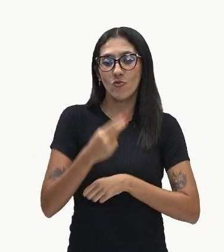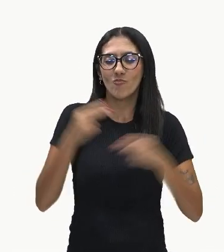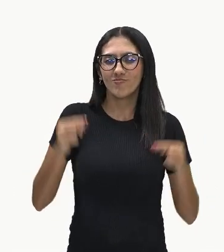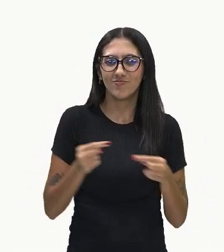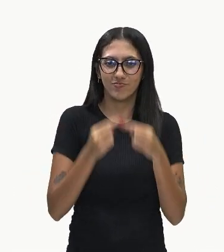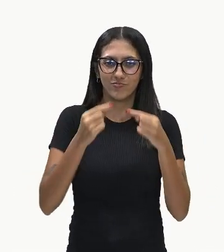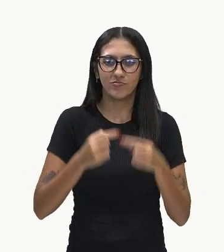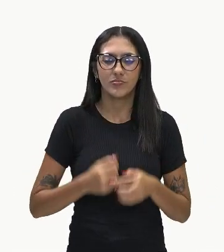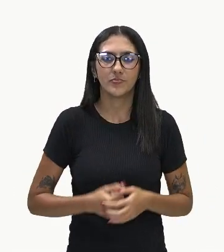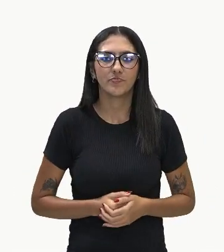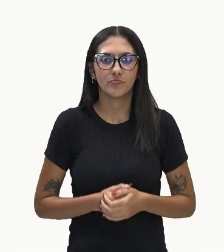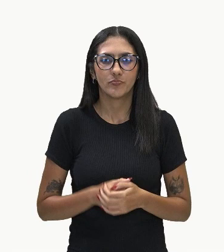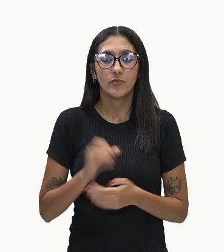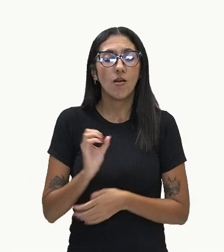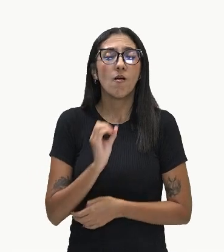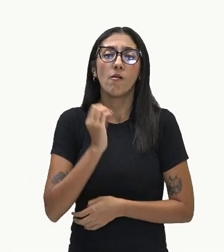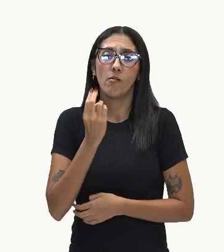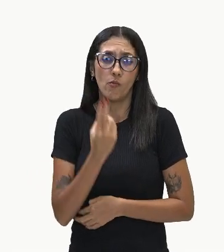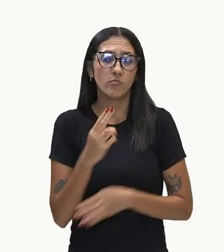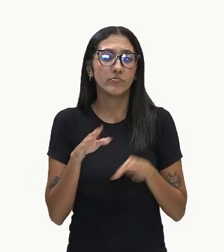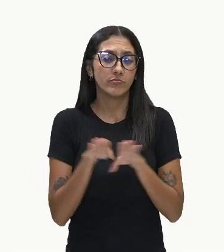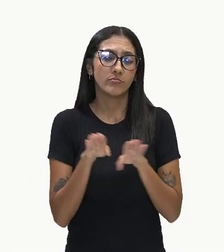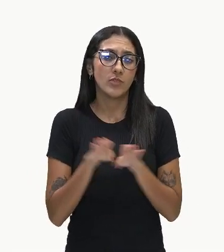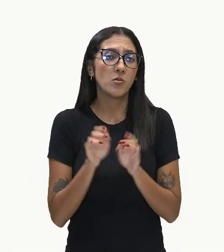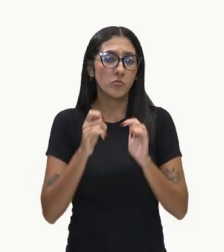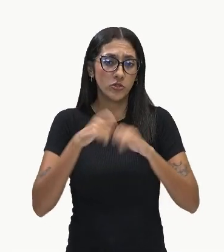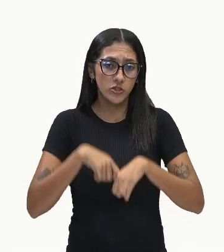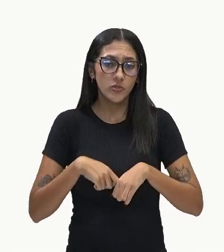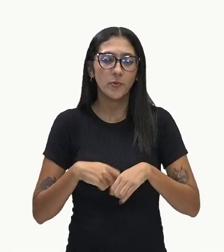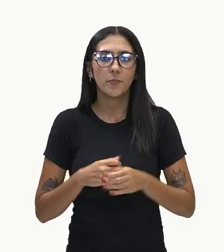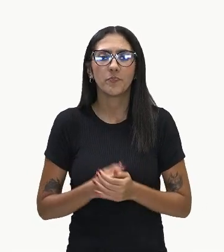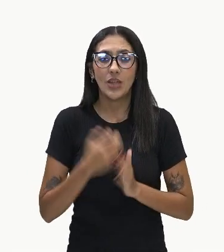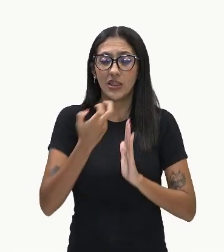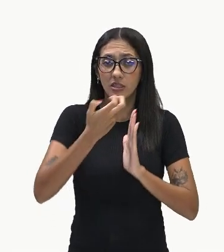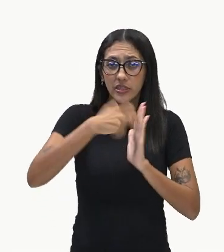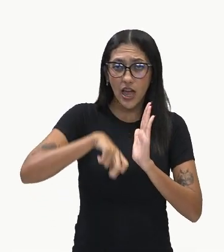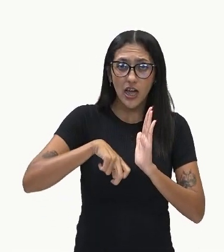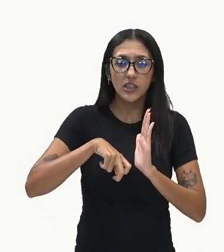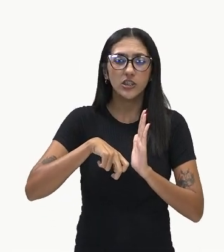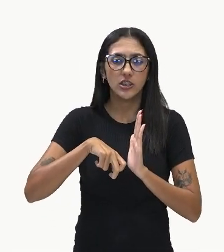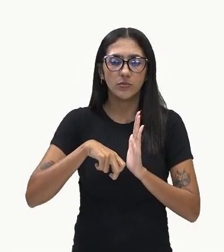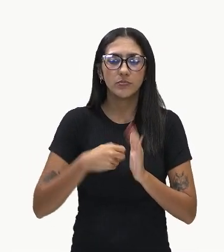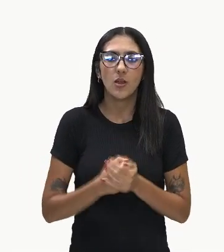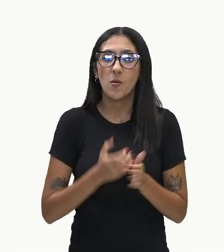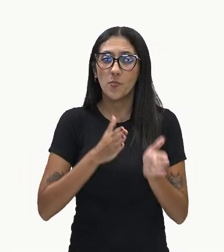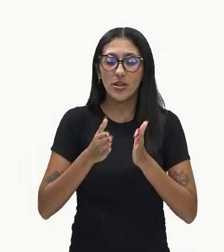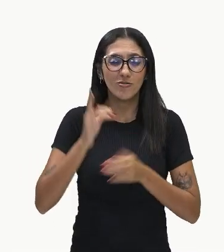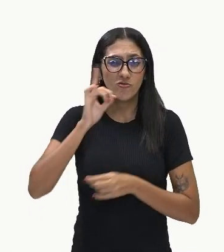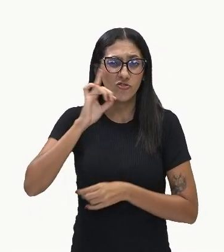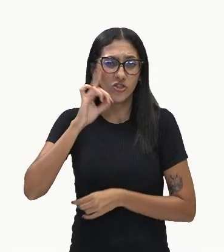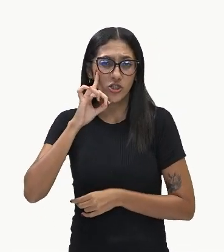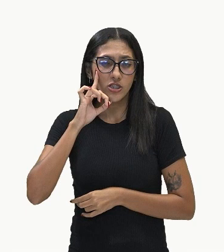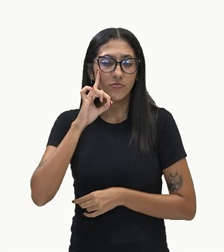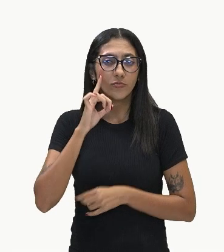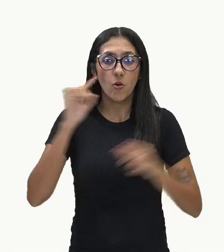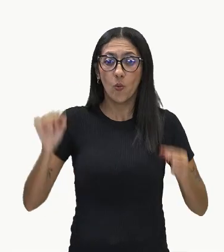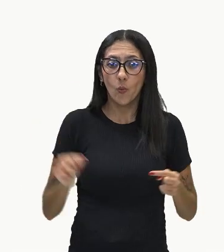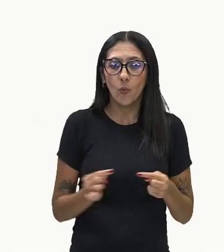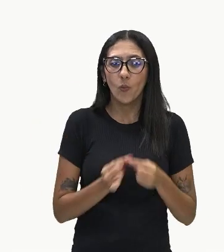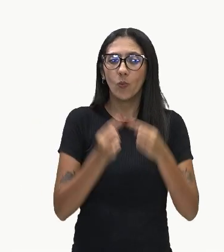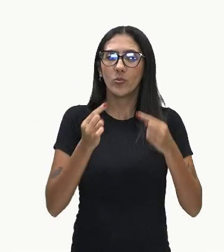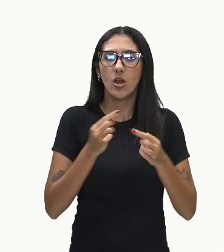E se a minha taxa estiver ao dia, o meu tempo precisa estar em dias.